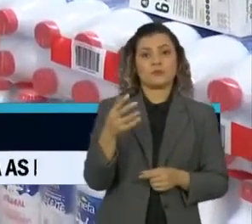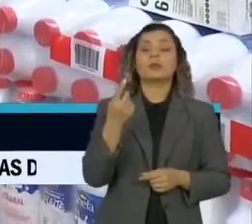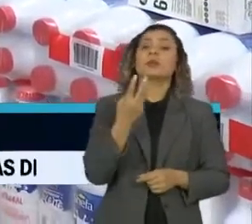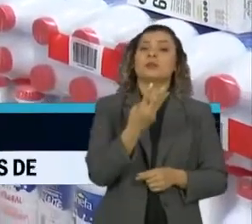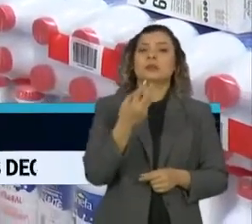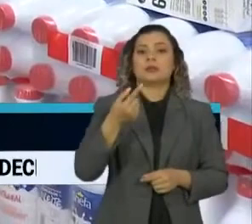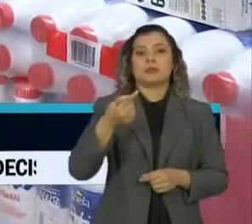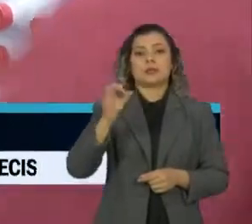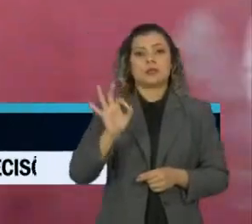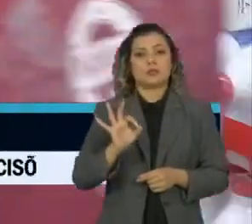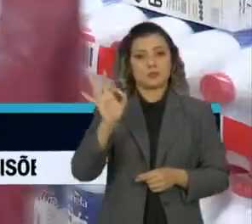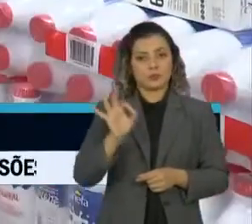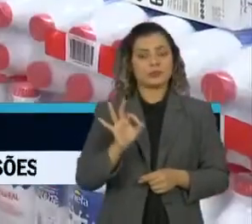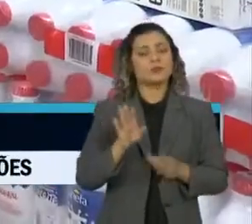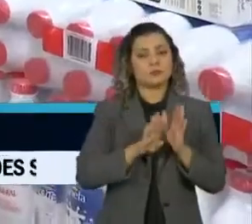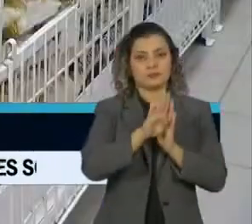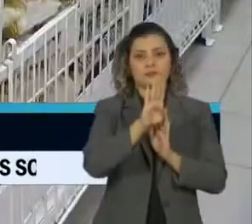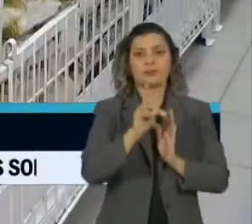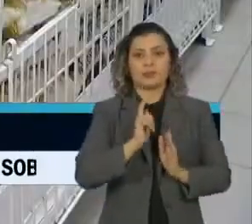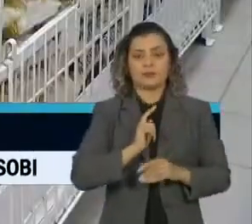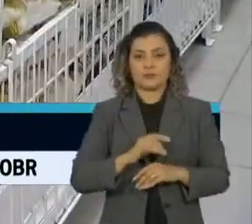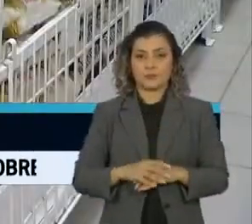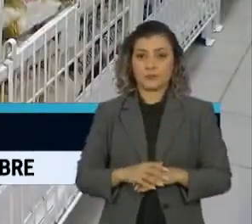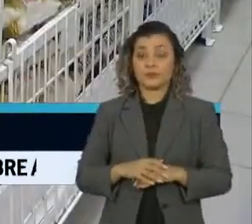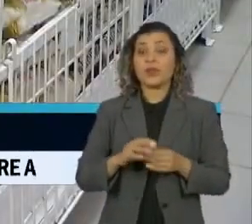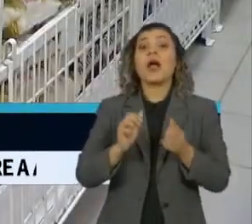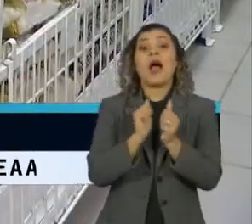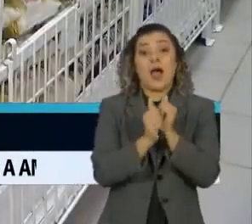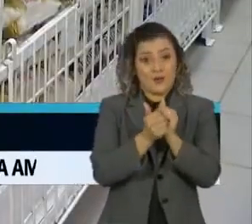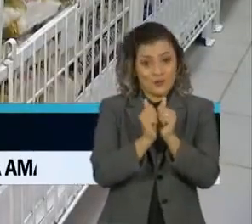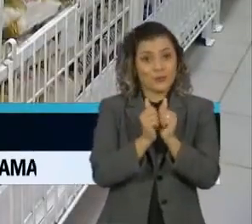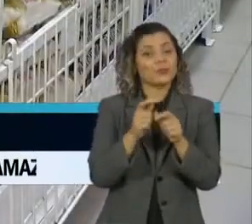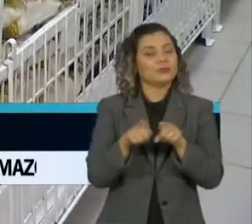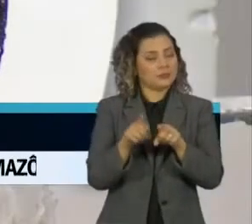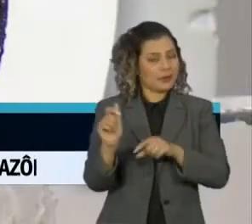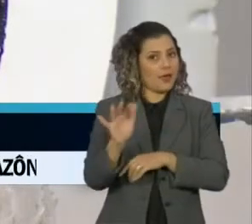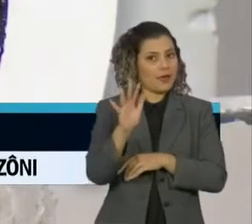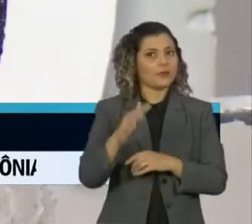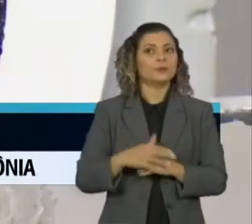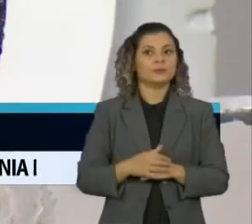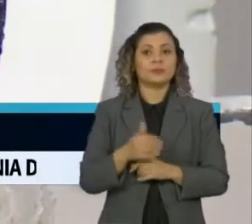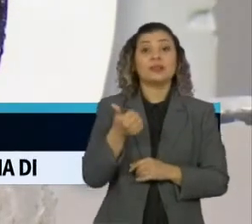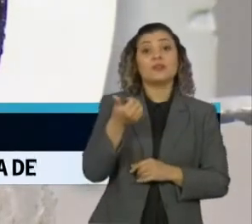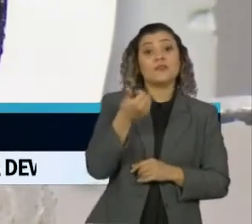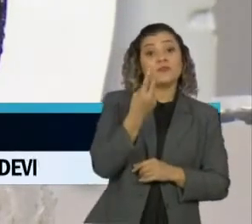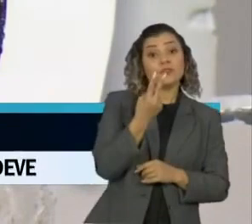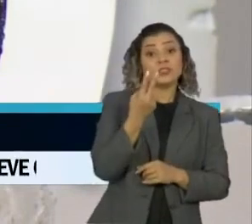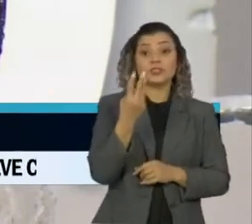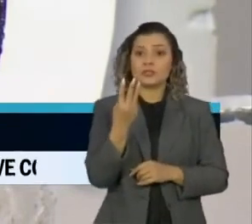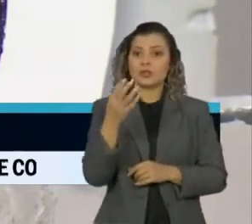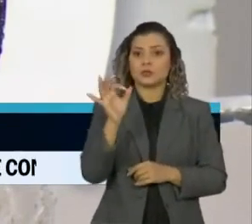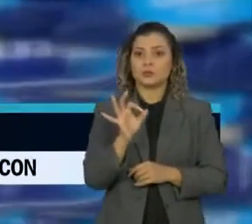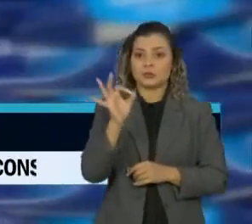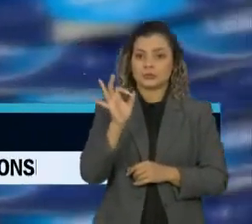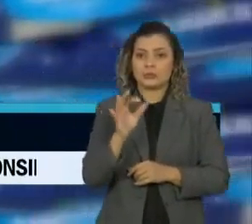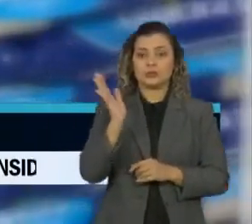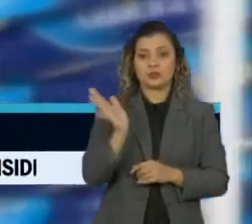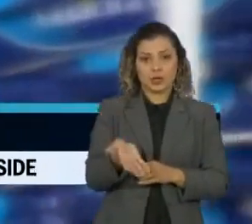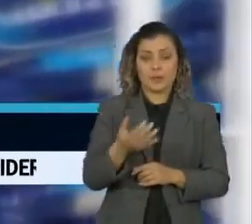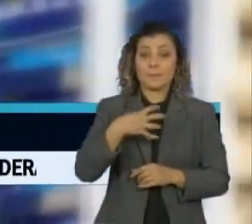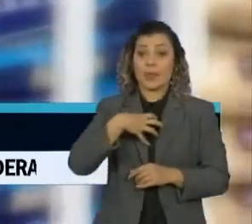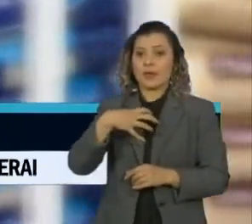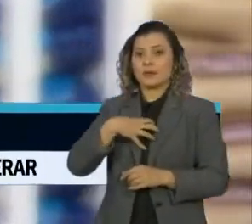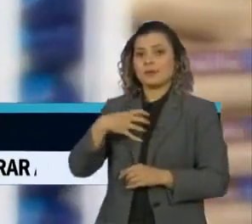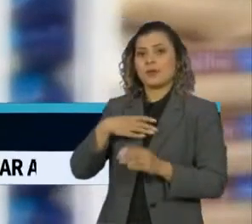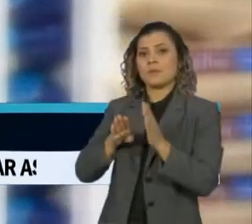litro teve alta de 37%. O quilo do arroz também ficou mais caro, em média 23%. Na Bahia, o